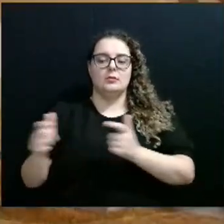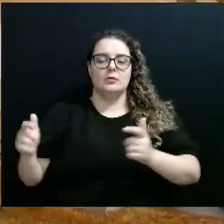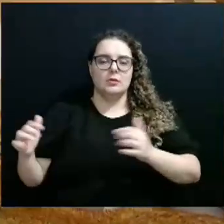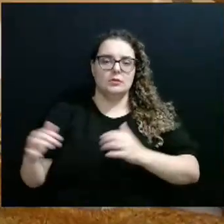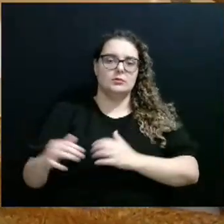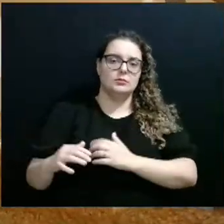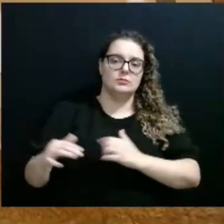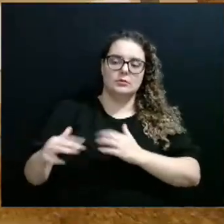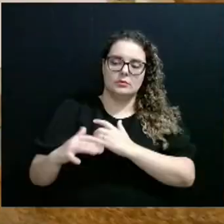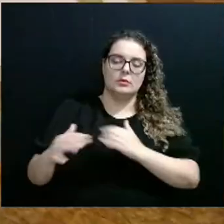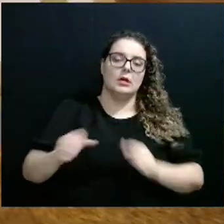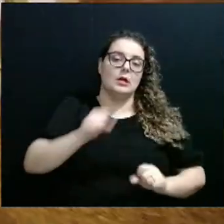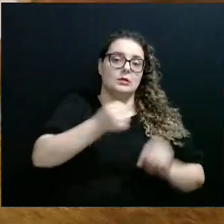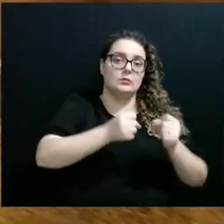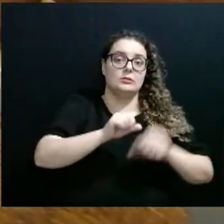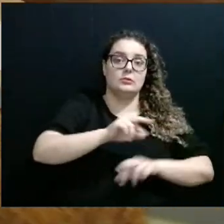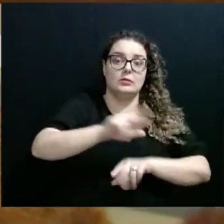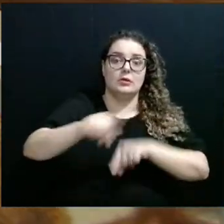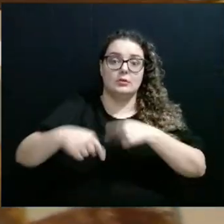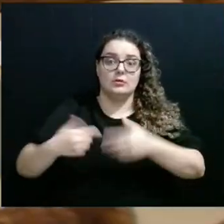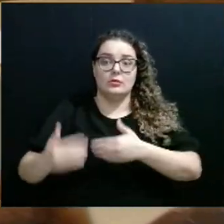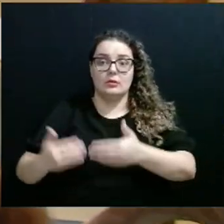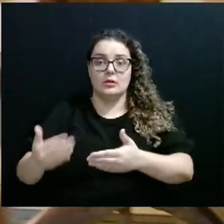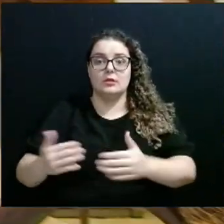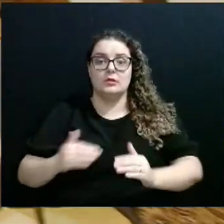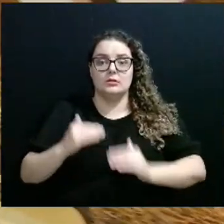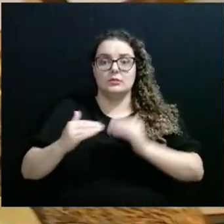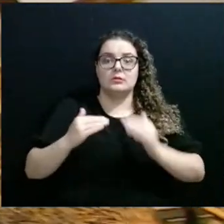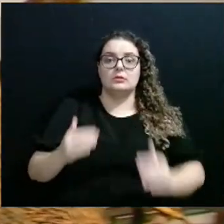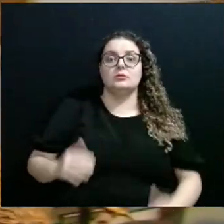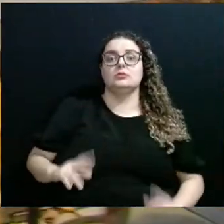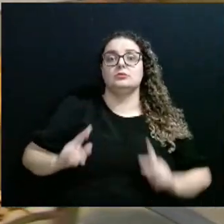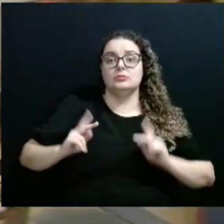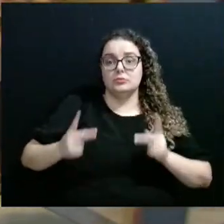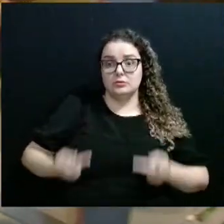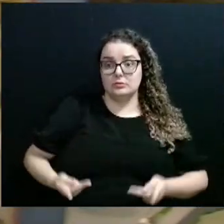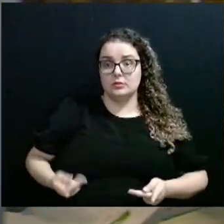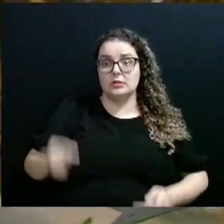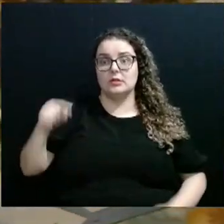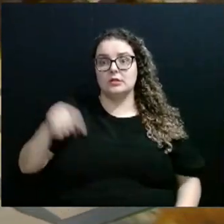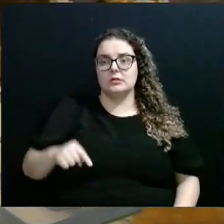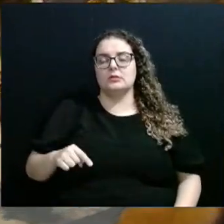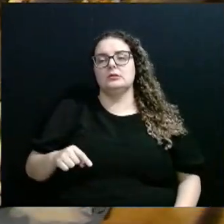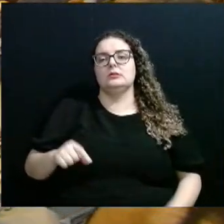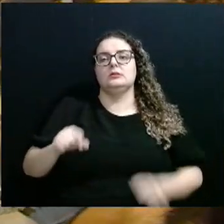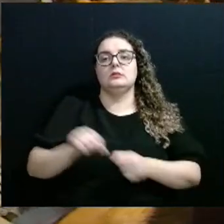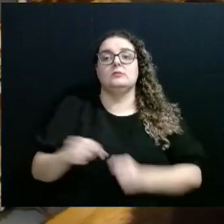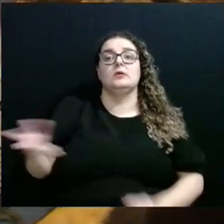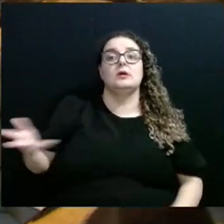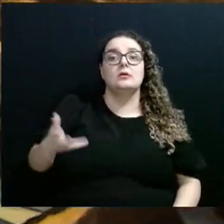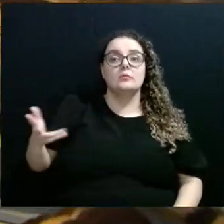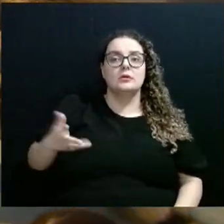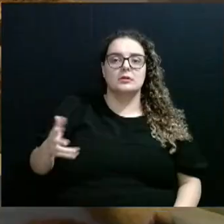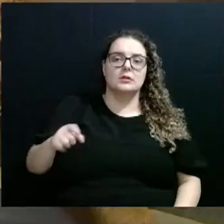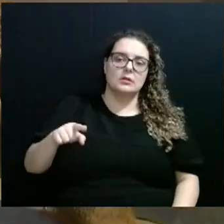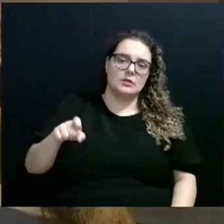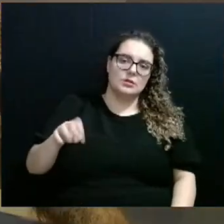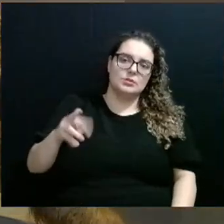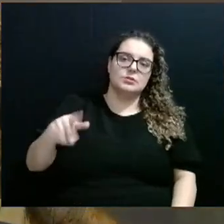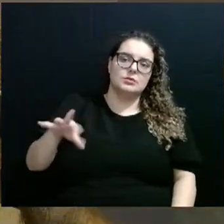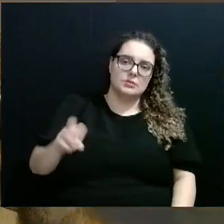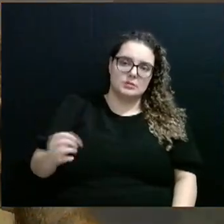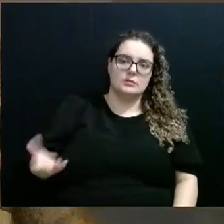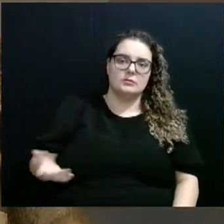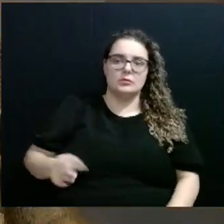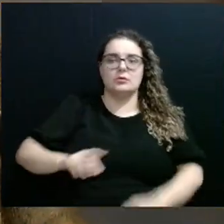industrialização, vários outros processos de desenvolvimento do ser humano, isso levou à aceleração da extinção de vários grupos